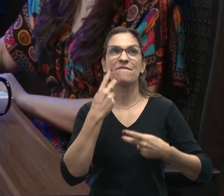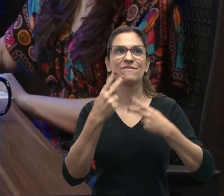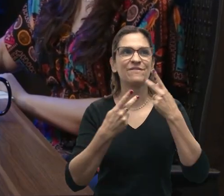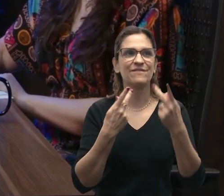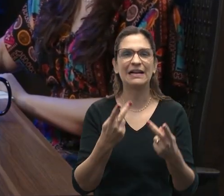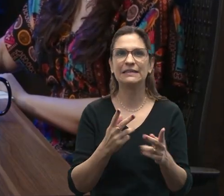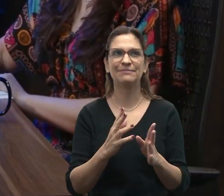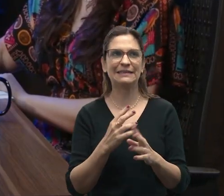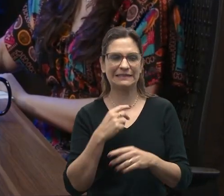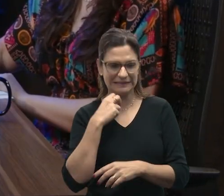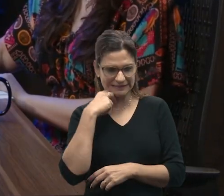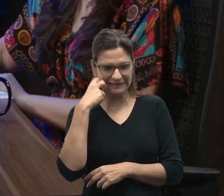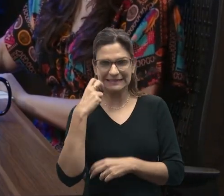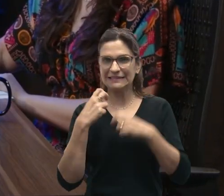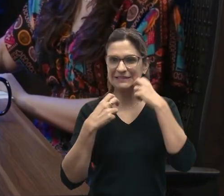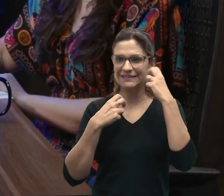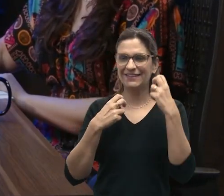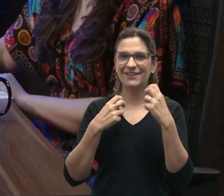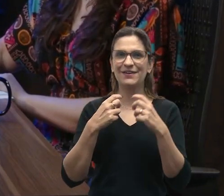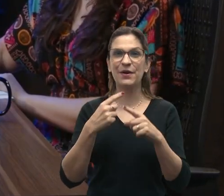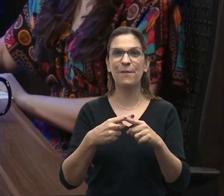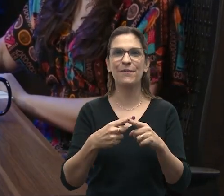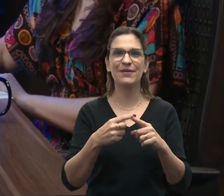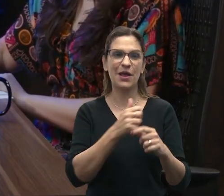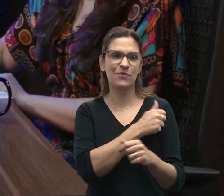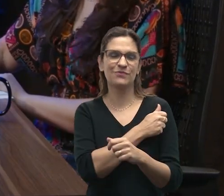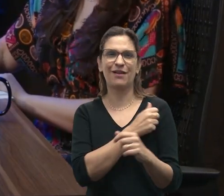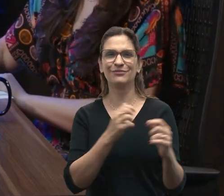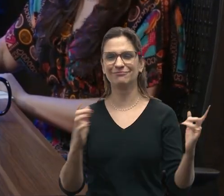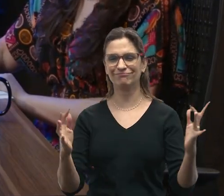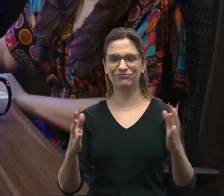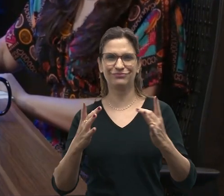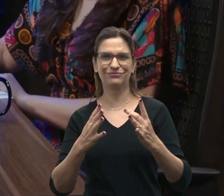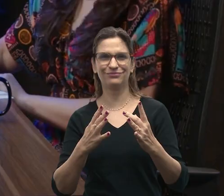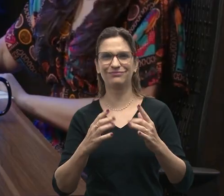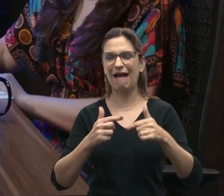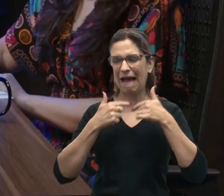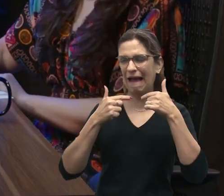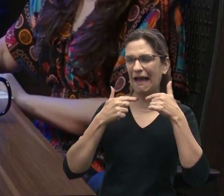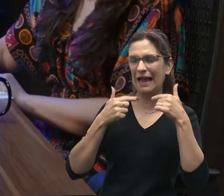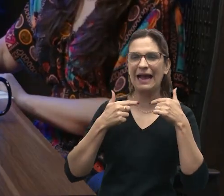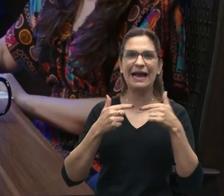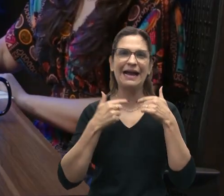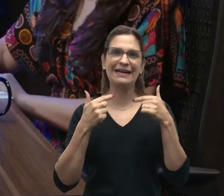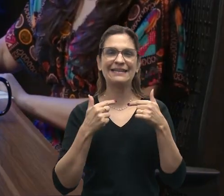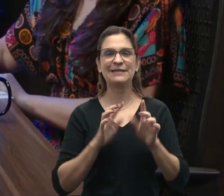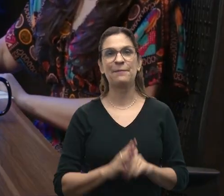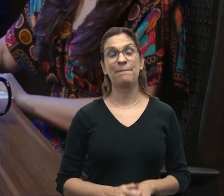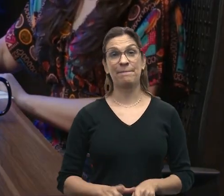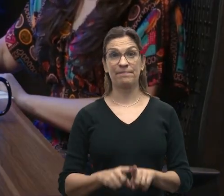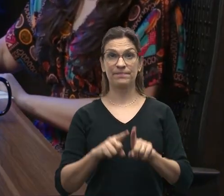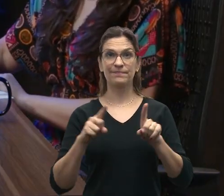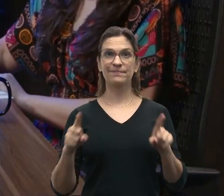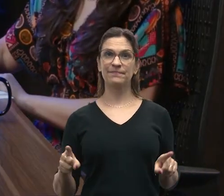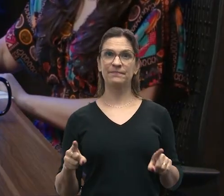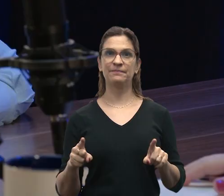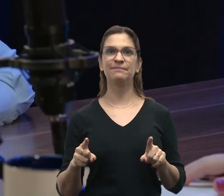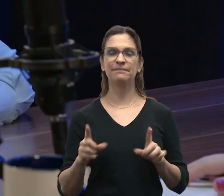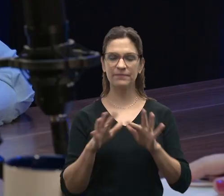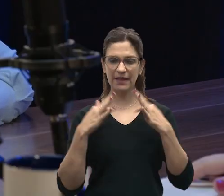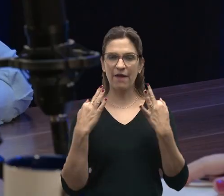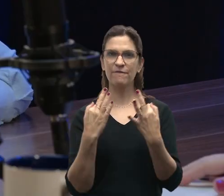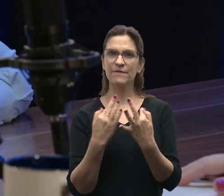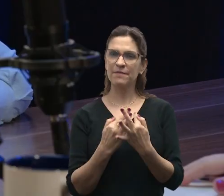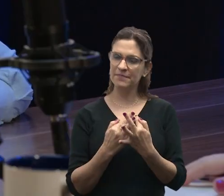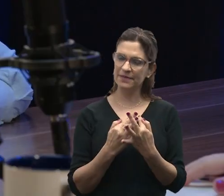maior vergonha, né? Porque depois todos os alunos ficavam tirando sarro da gente, enfim. Mas a família sempre